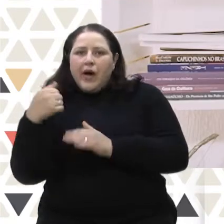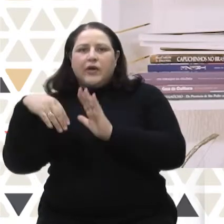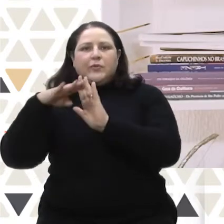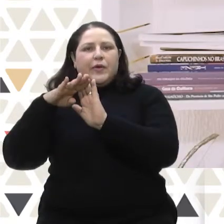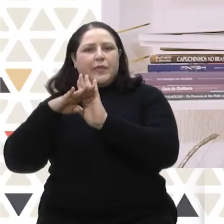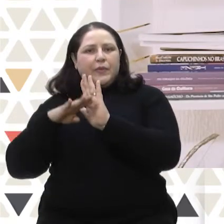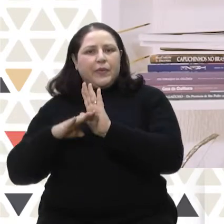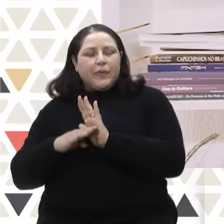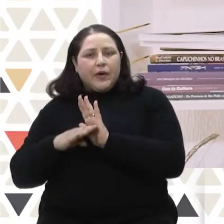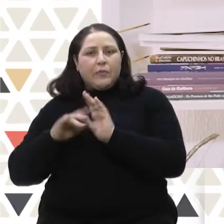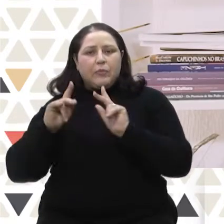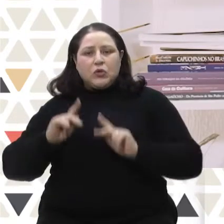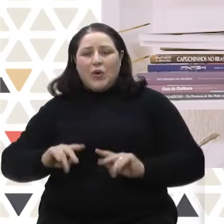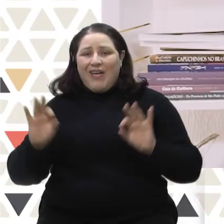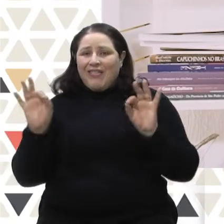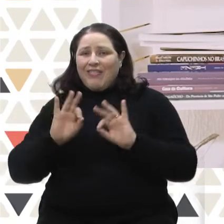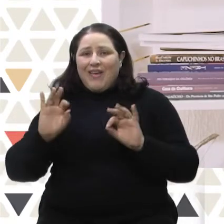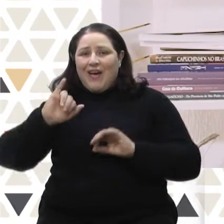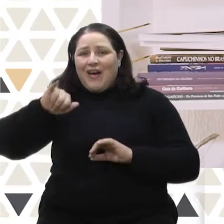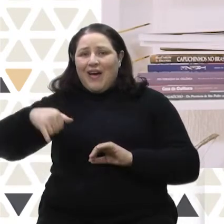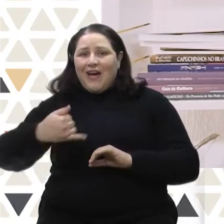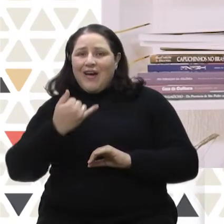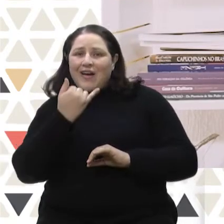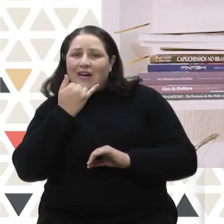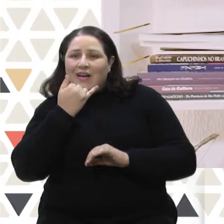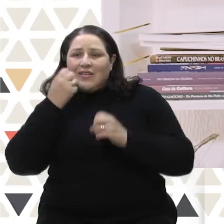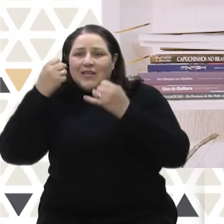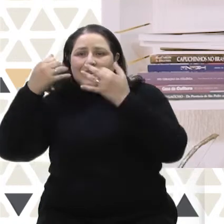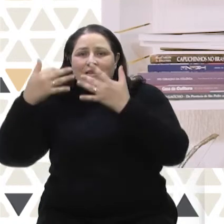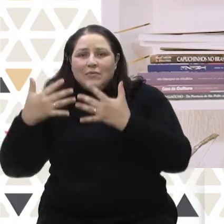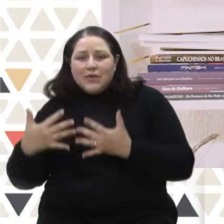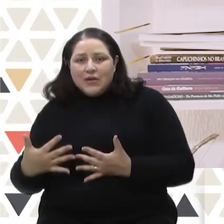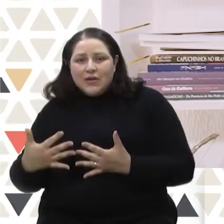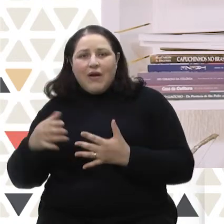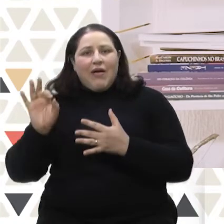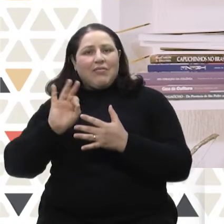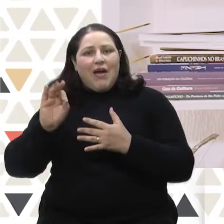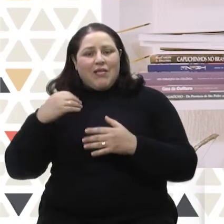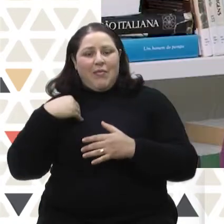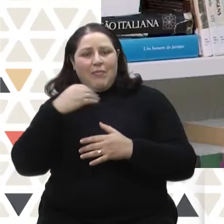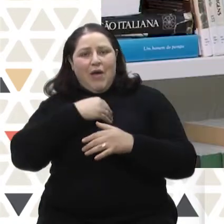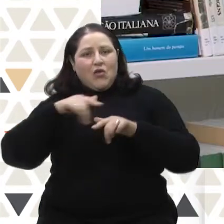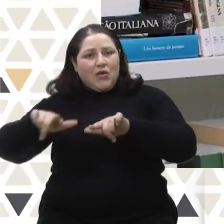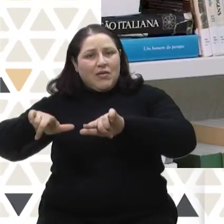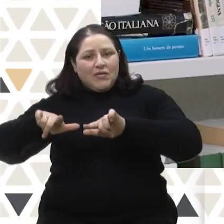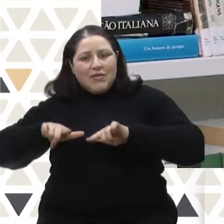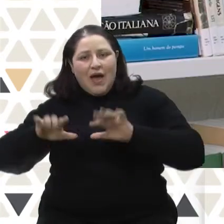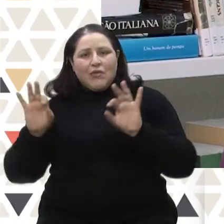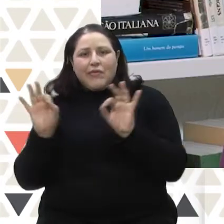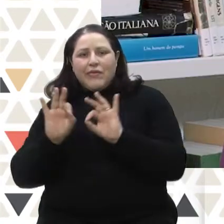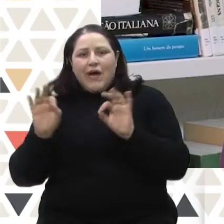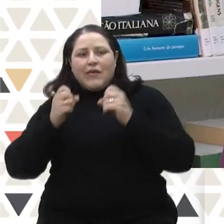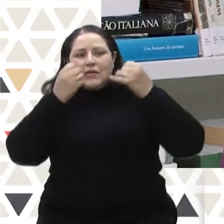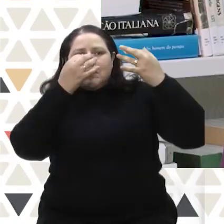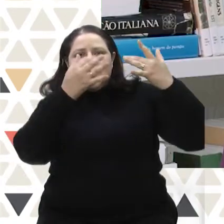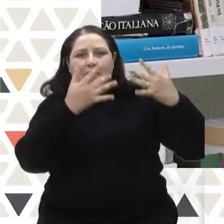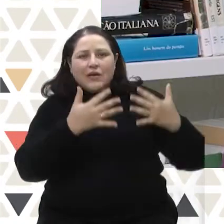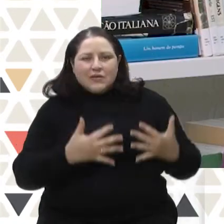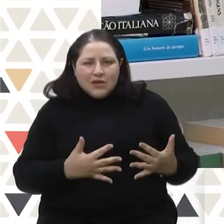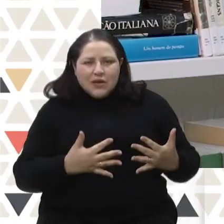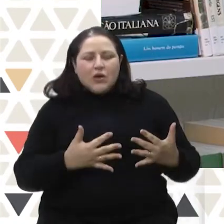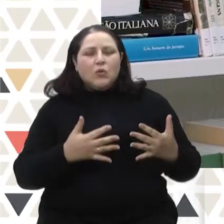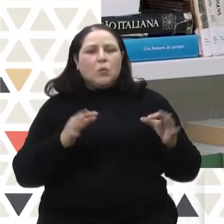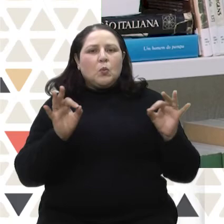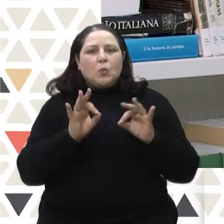conforme anteriormente requisitado e solicitado. Se ele não apresentar de maneira justificada, com atestados